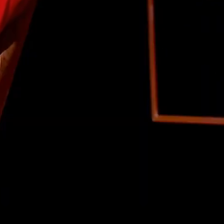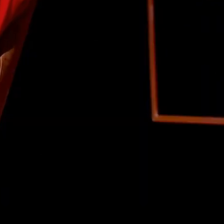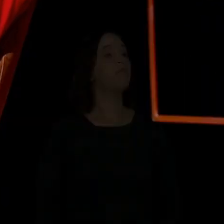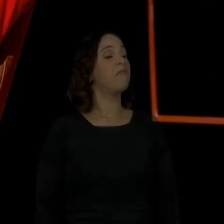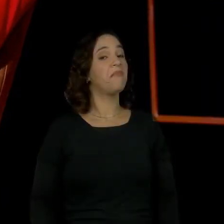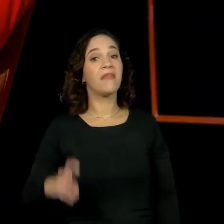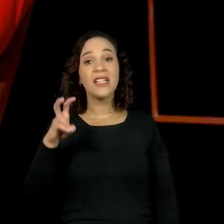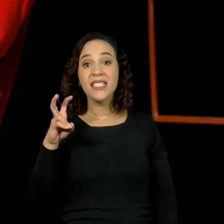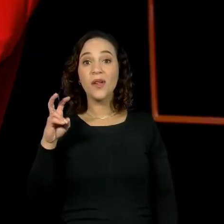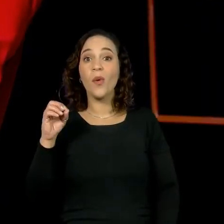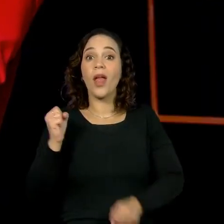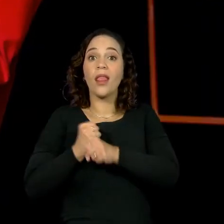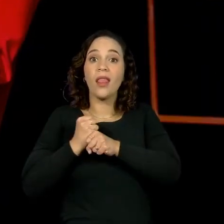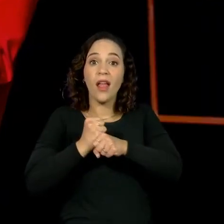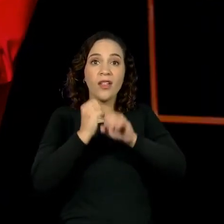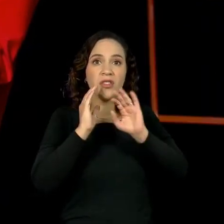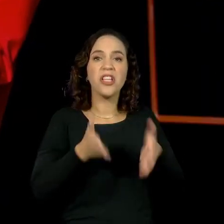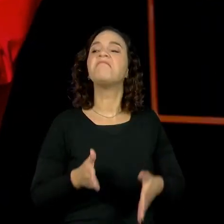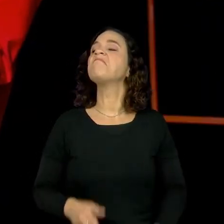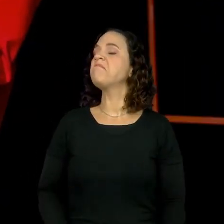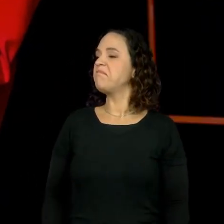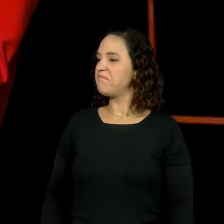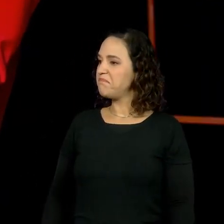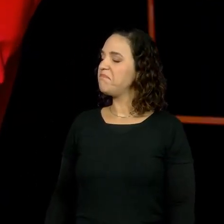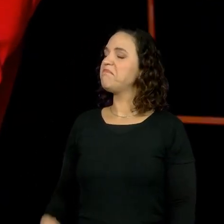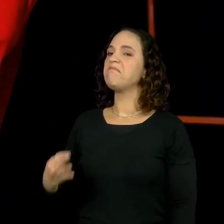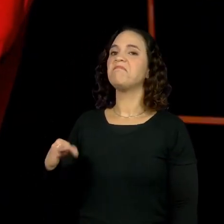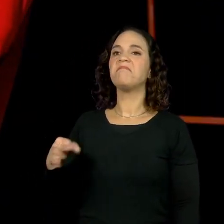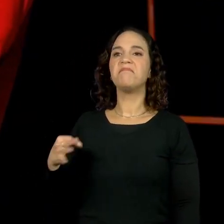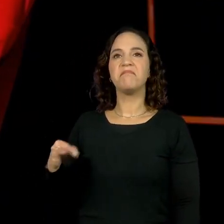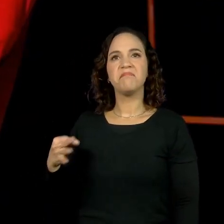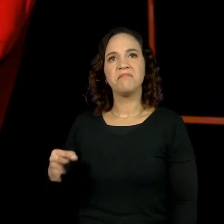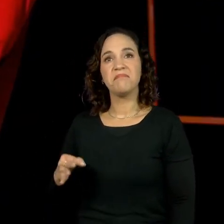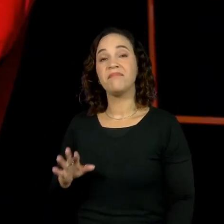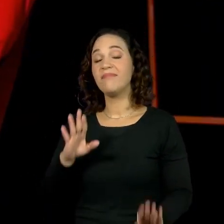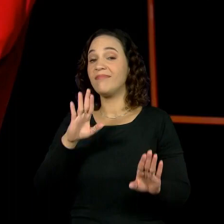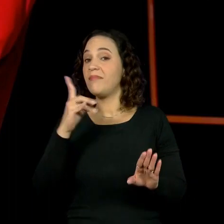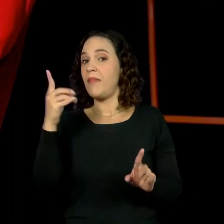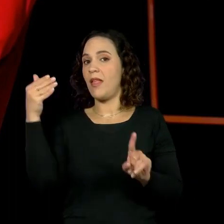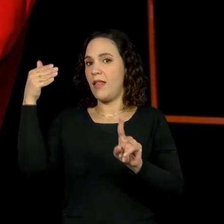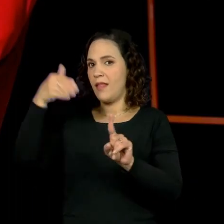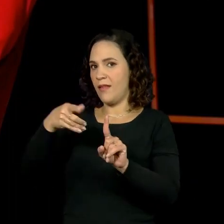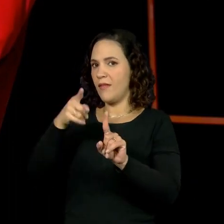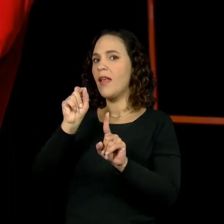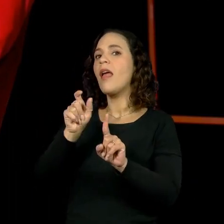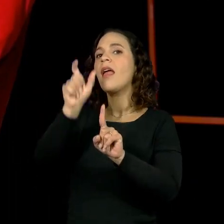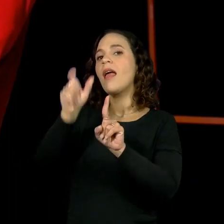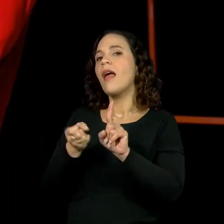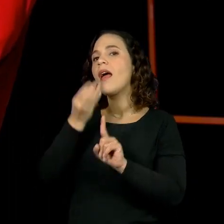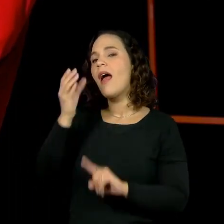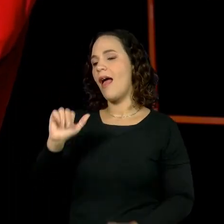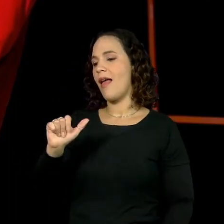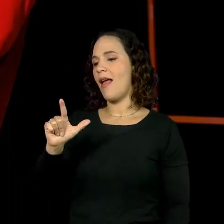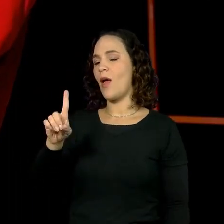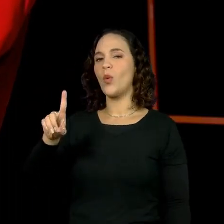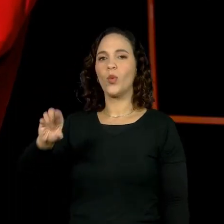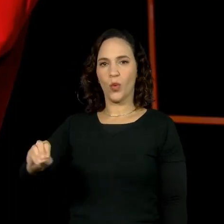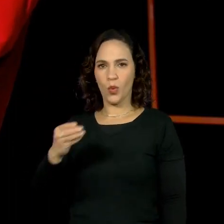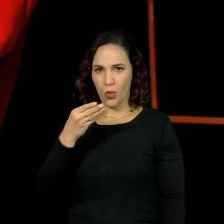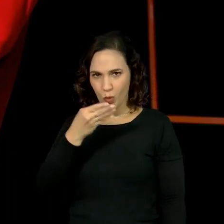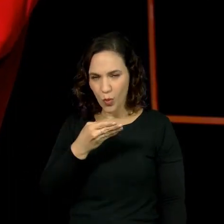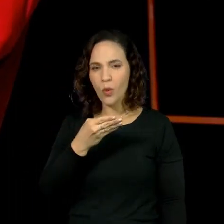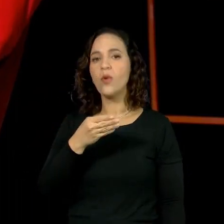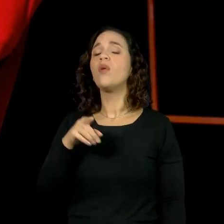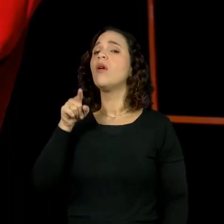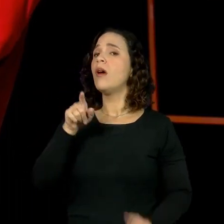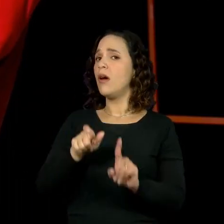50 anos de folia. Exatamente. Olha, só uma referência até sobre Aldo Bueno, né, que deu o depoimento aí.